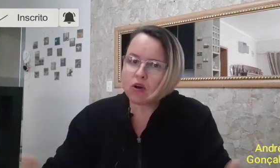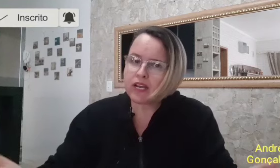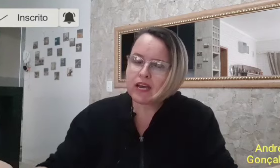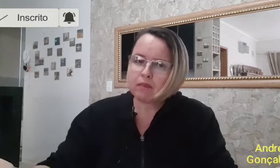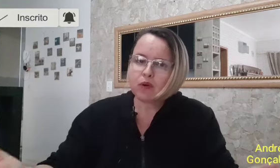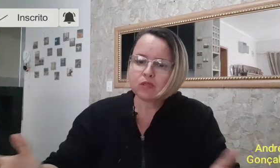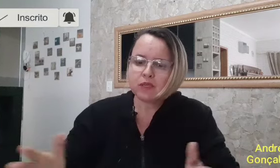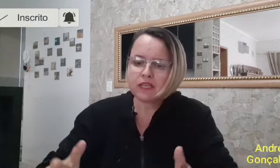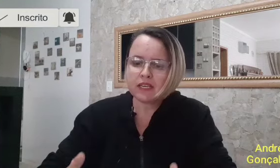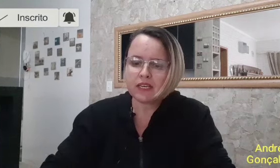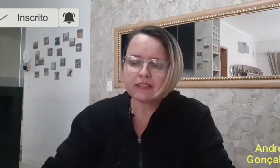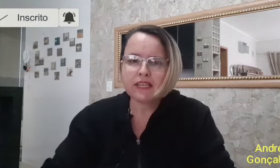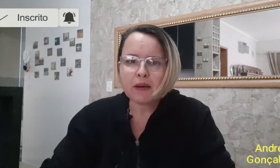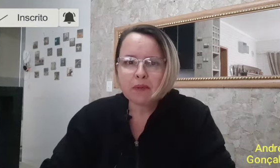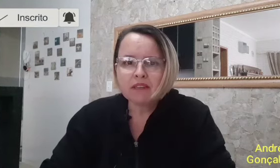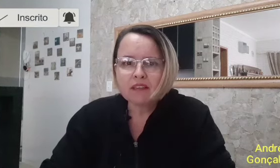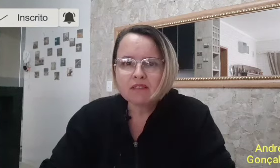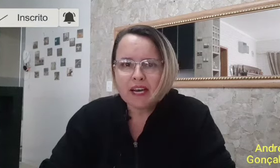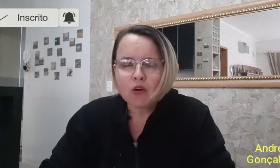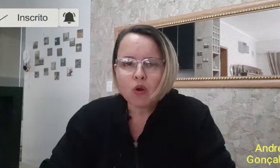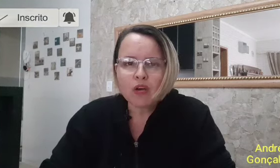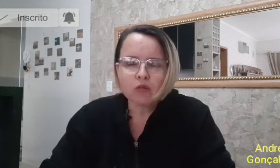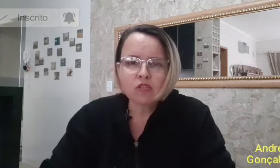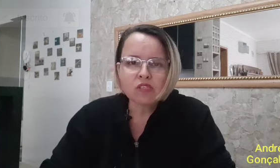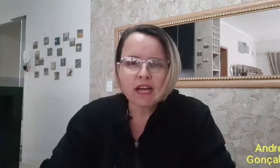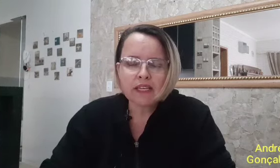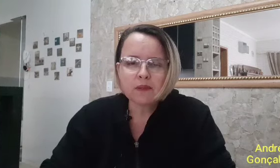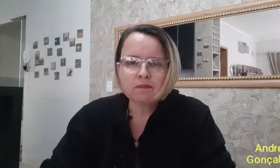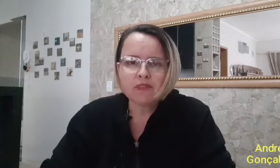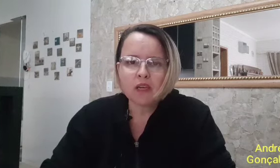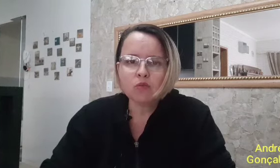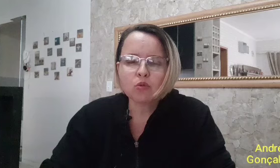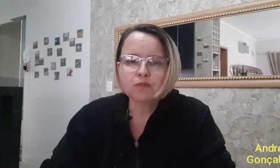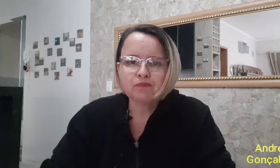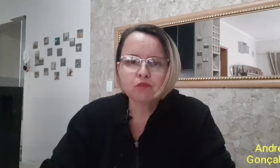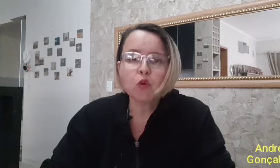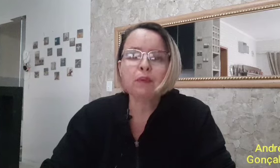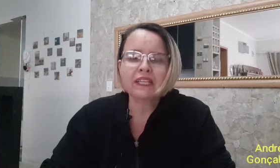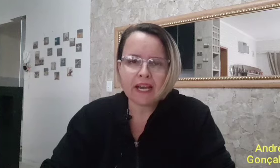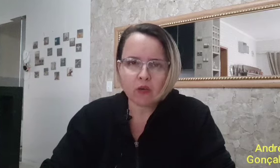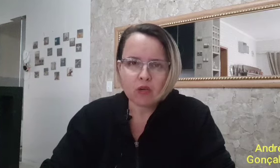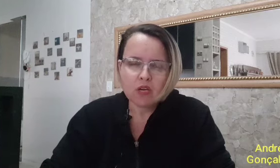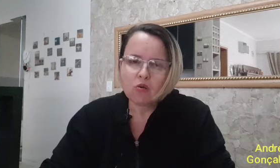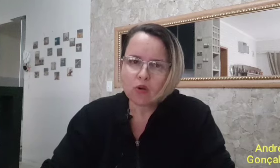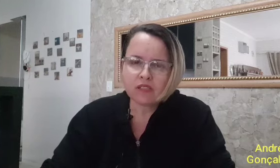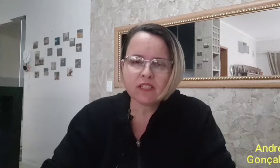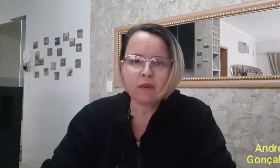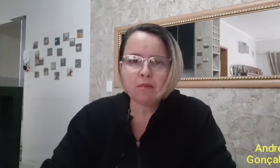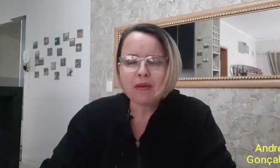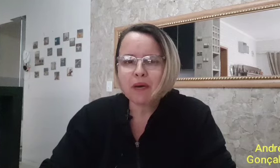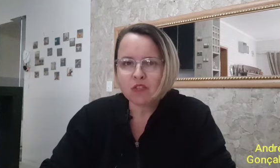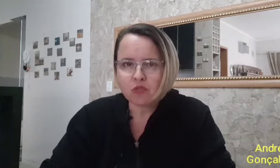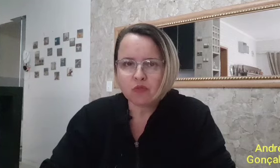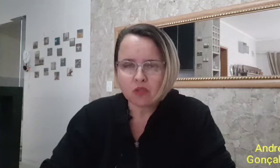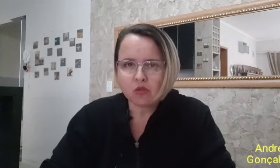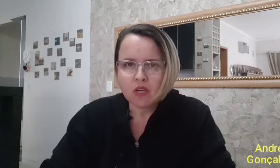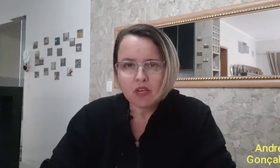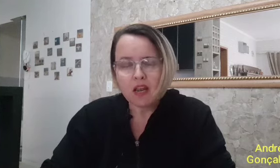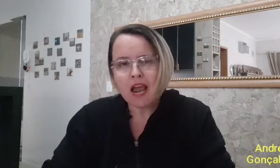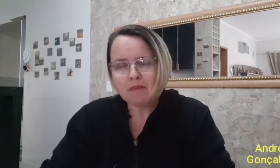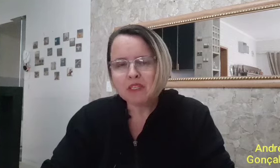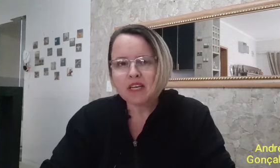agora a próxima etapa é tentar colocar um destaque dentro do plenário coisa que é bem mais